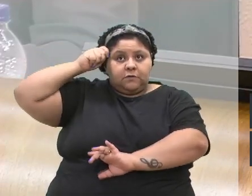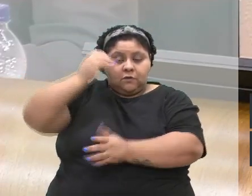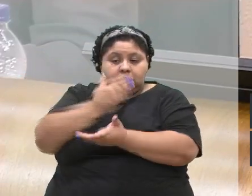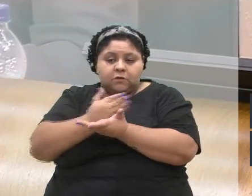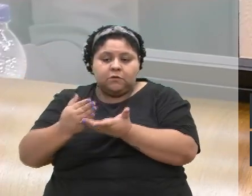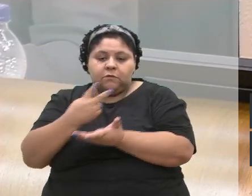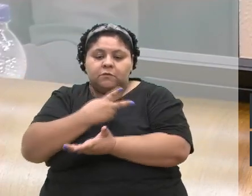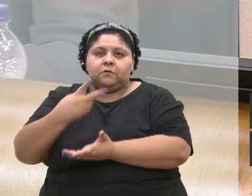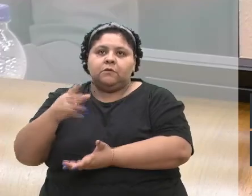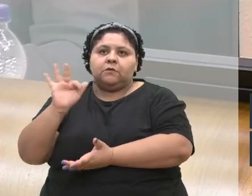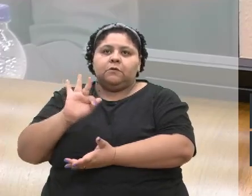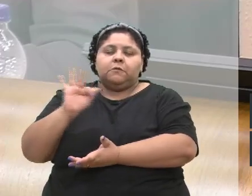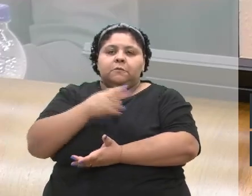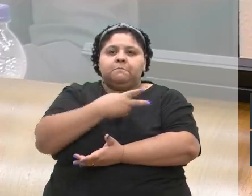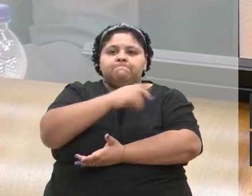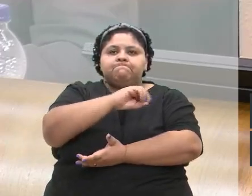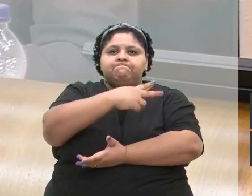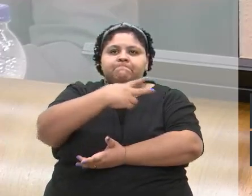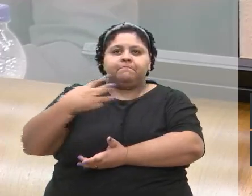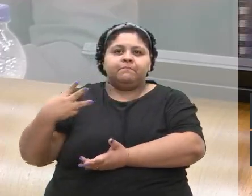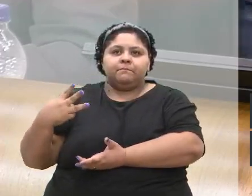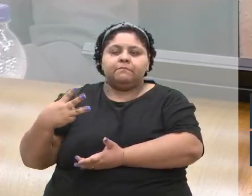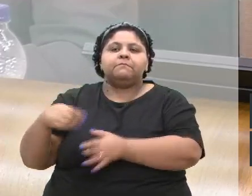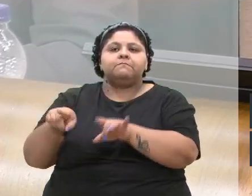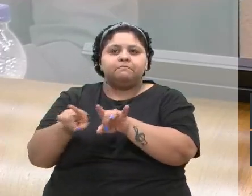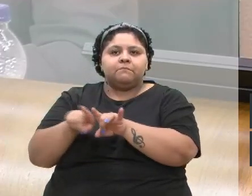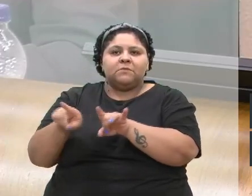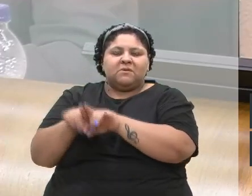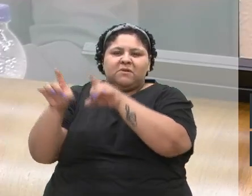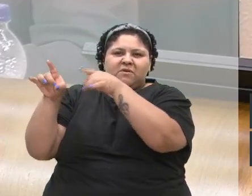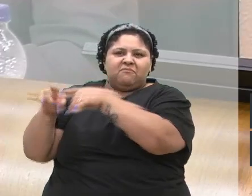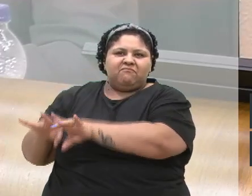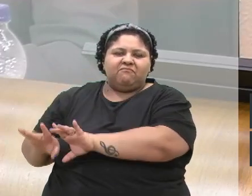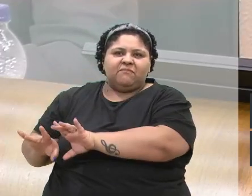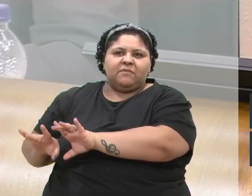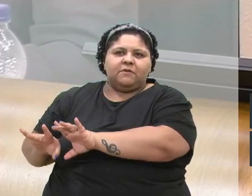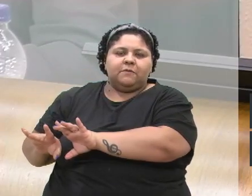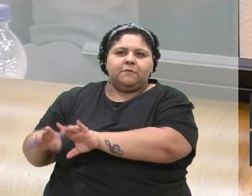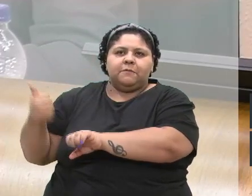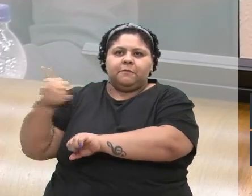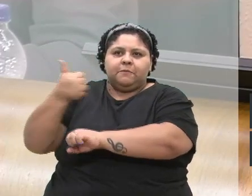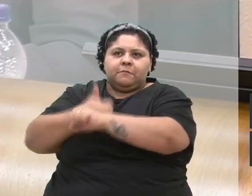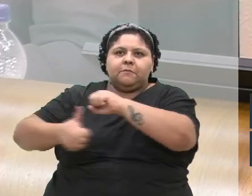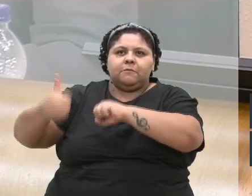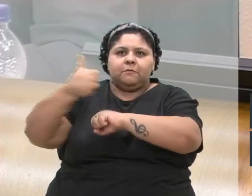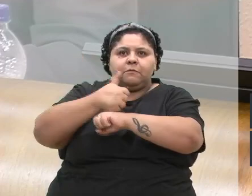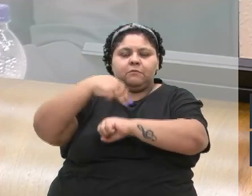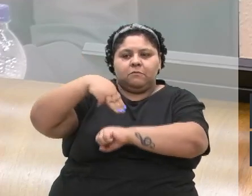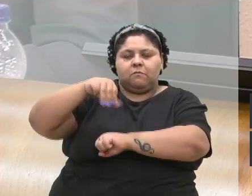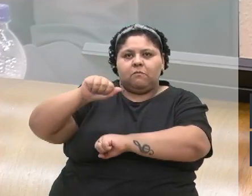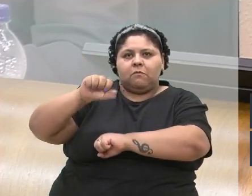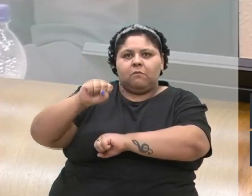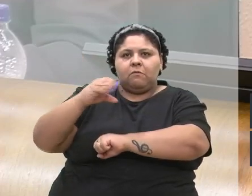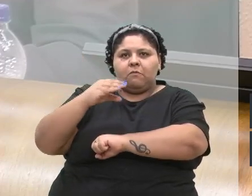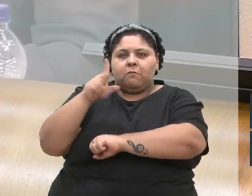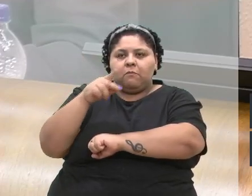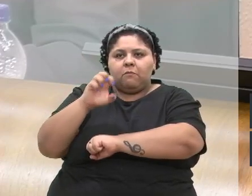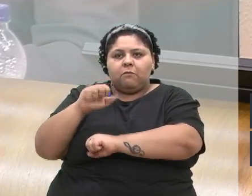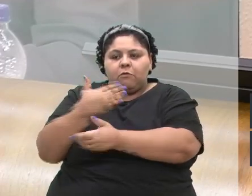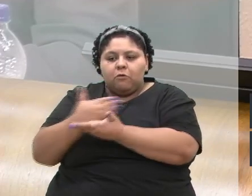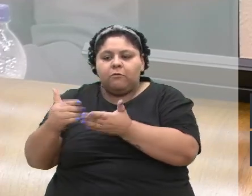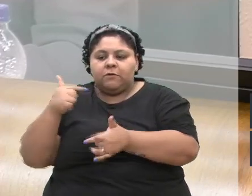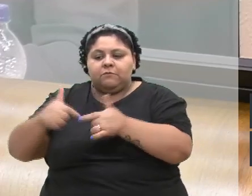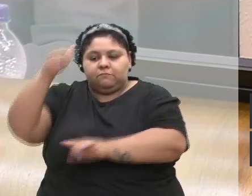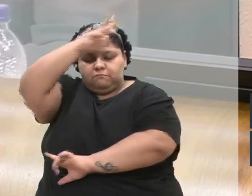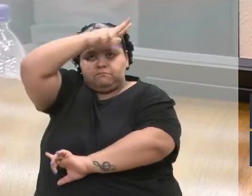22 de fevereiro de 2023 considerando a desistência do primeiro suplente Senor idir Antônio mosqu tendo em vista ter assumido cargo na administração pública